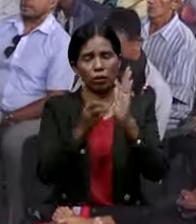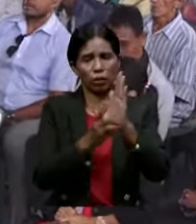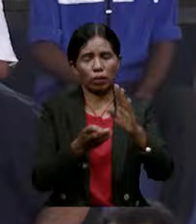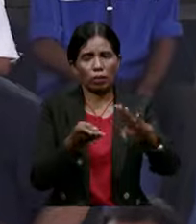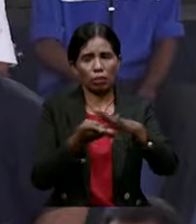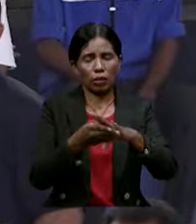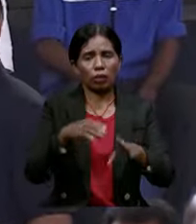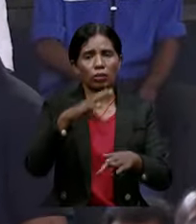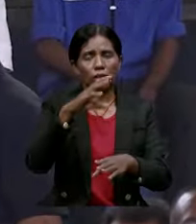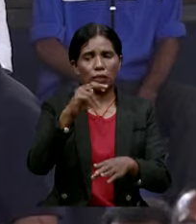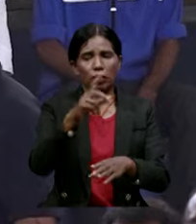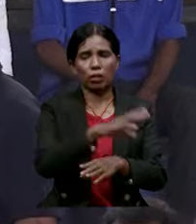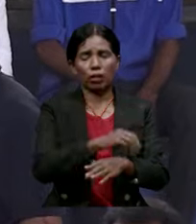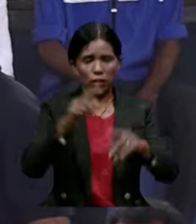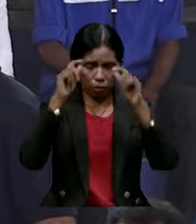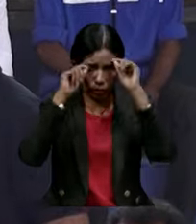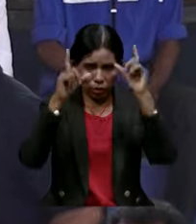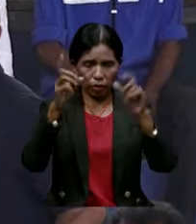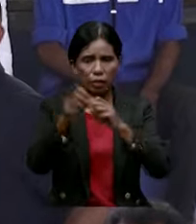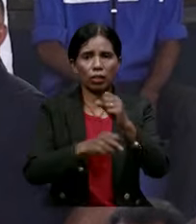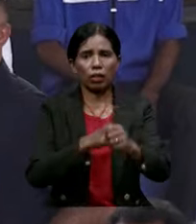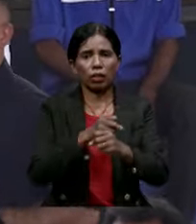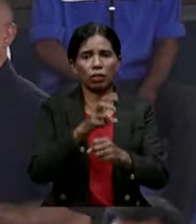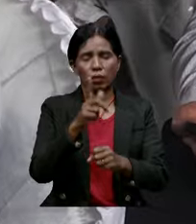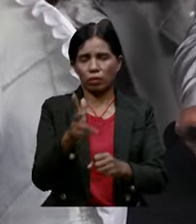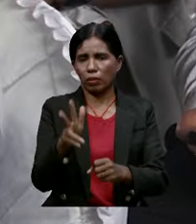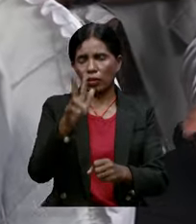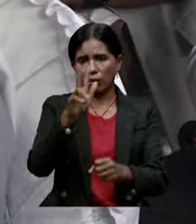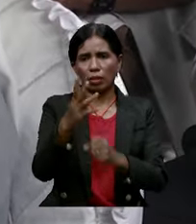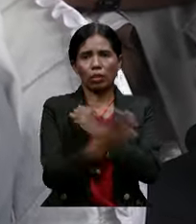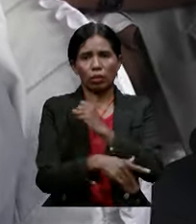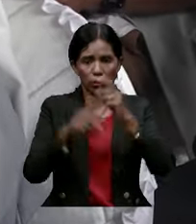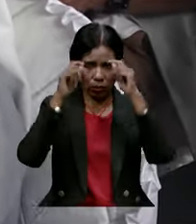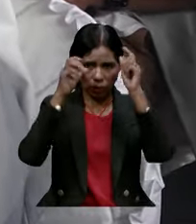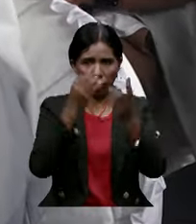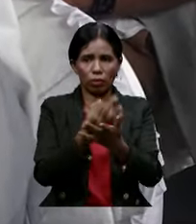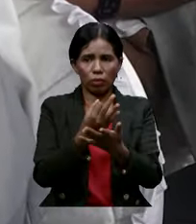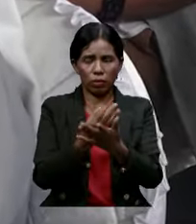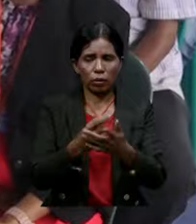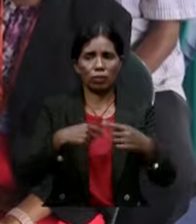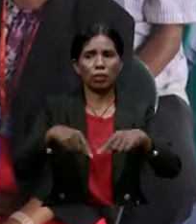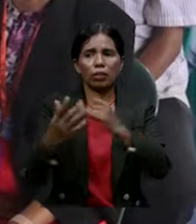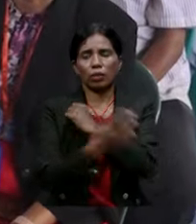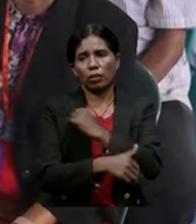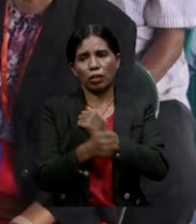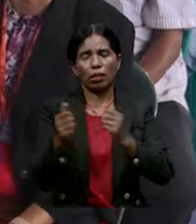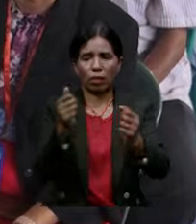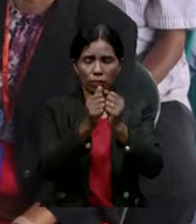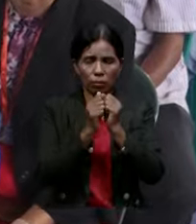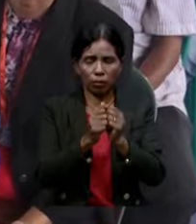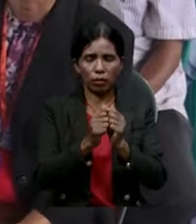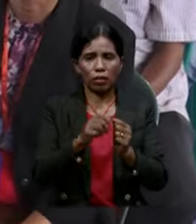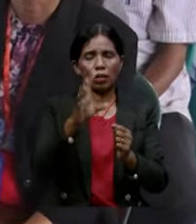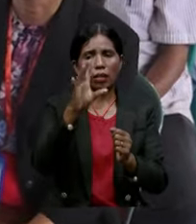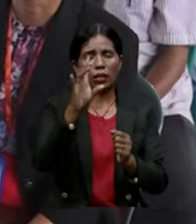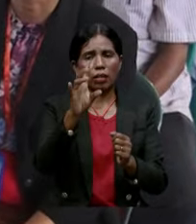Sentral Timor Leste iha tinang riuroron resintolu. Na saun Timor Leste nia osang nebe sirkula barai liur hamutuk tokon atus valu